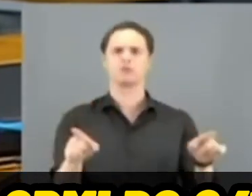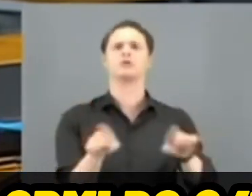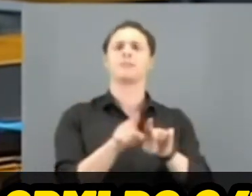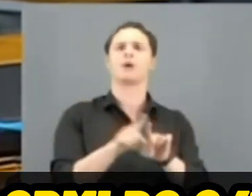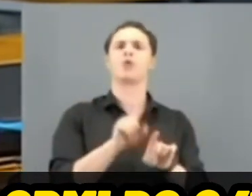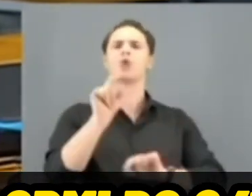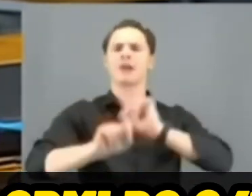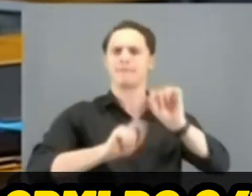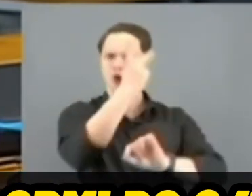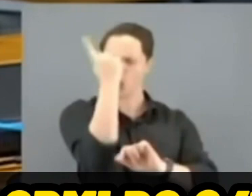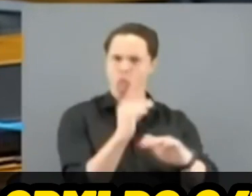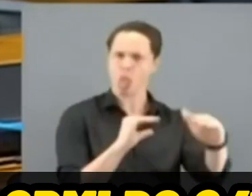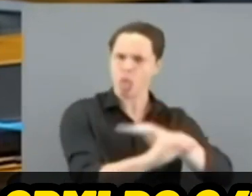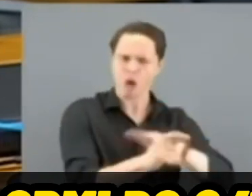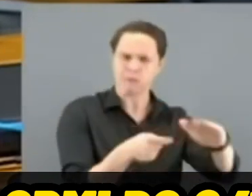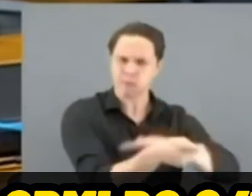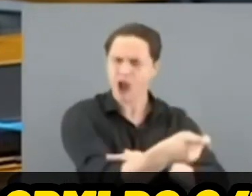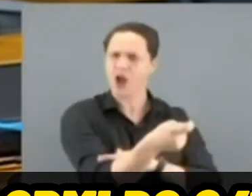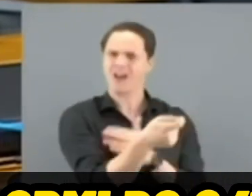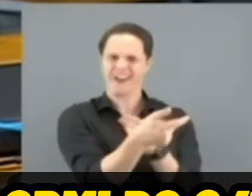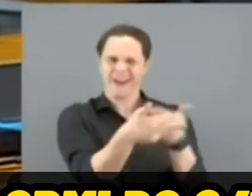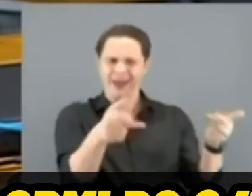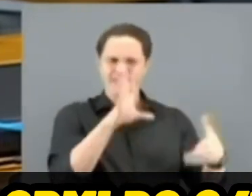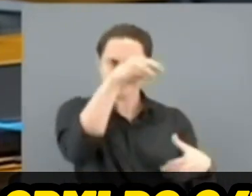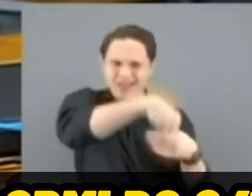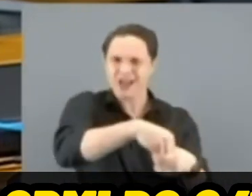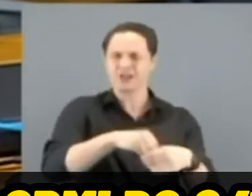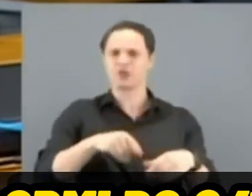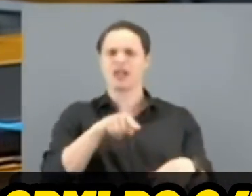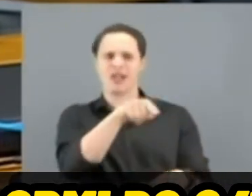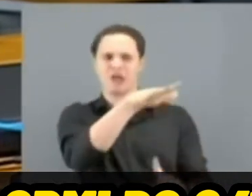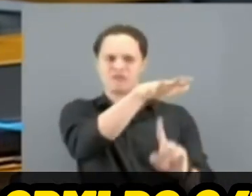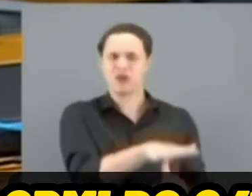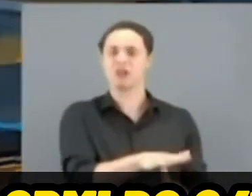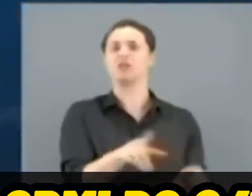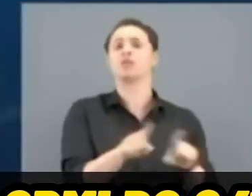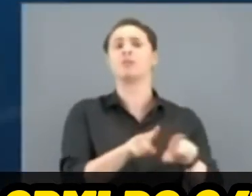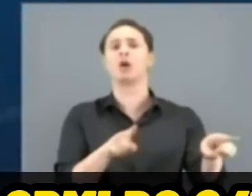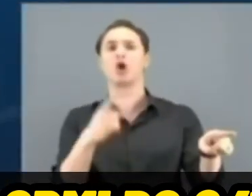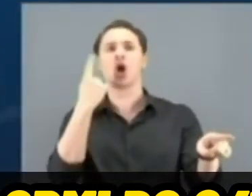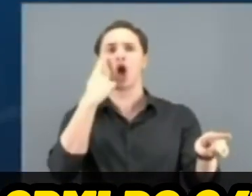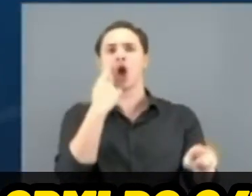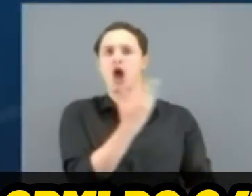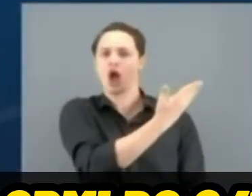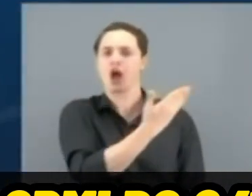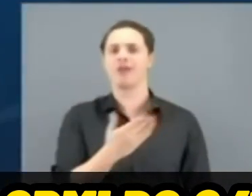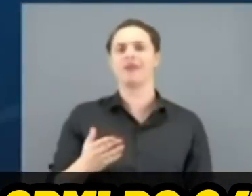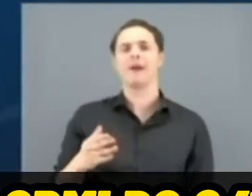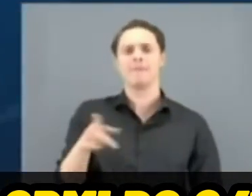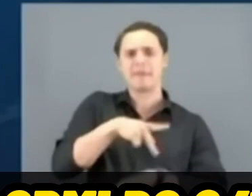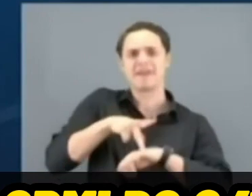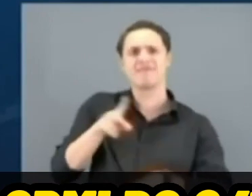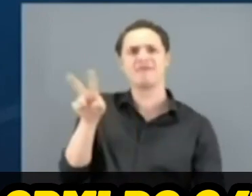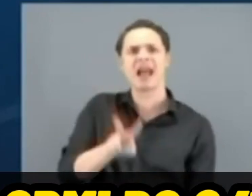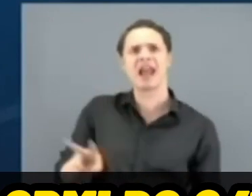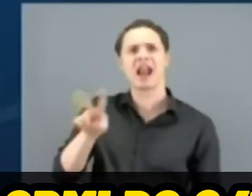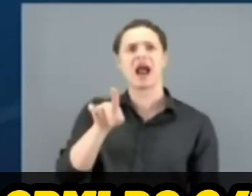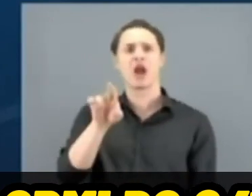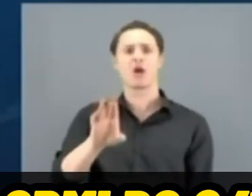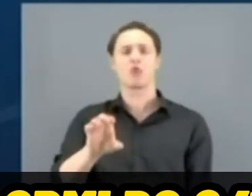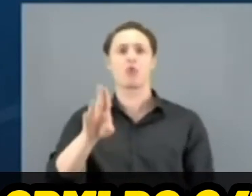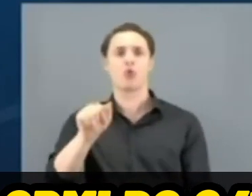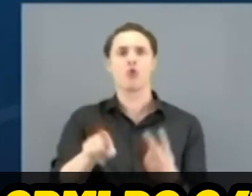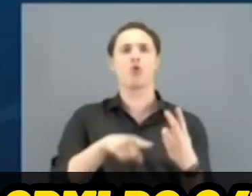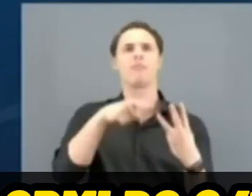de financiar obras lá na ditadura, você tem também o calote do bem, né? Venezuela, Cuba e Moçambique devem